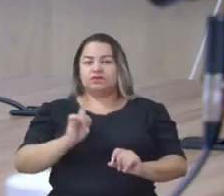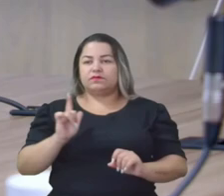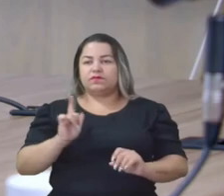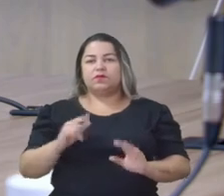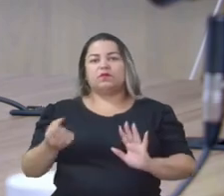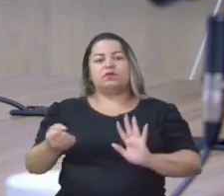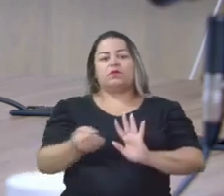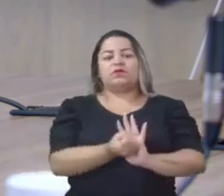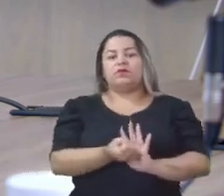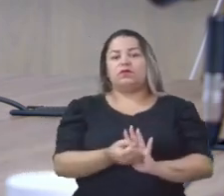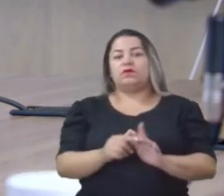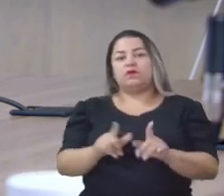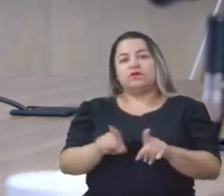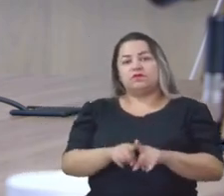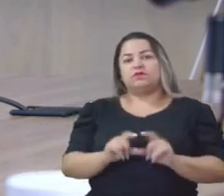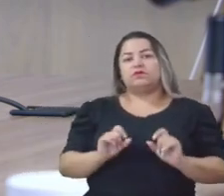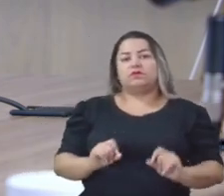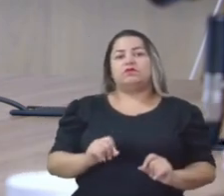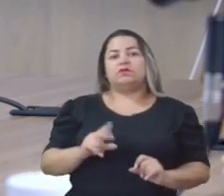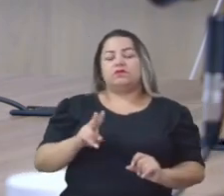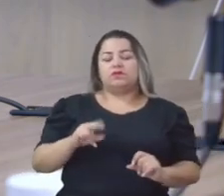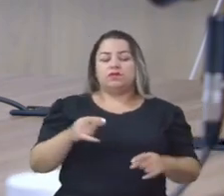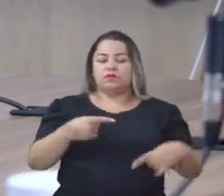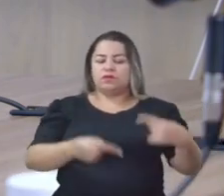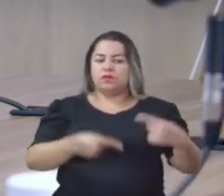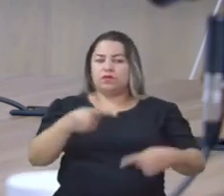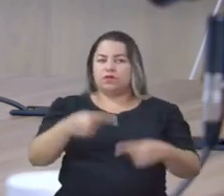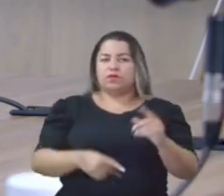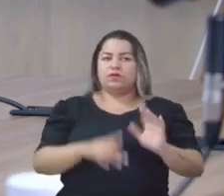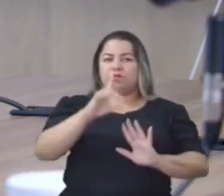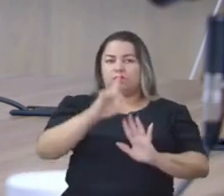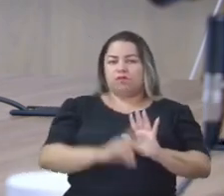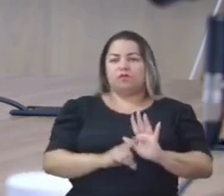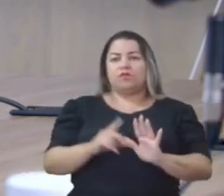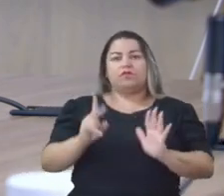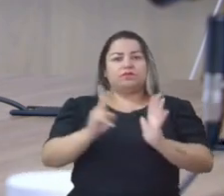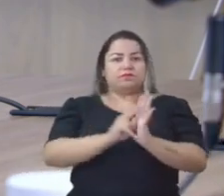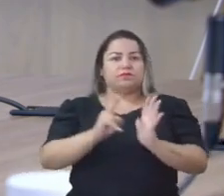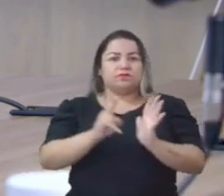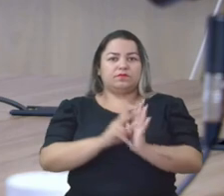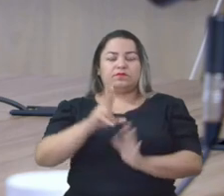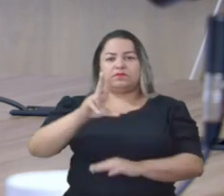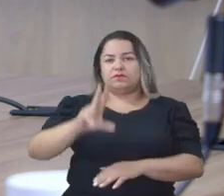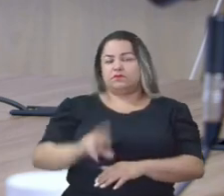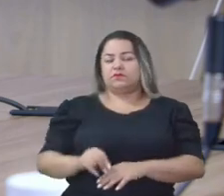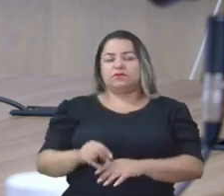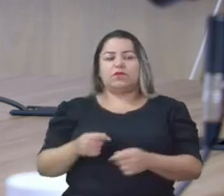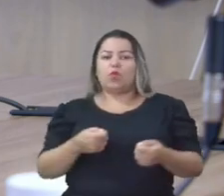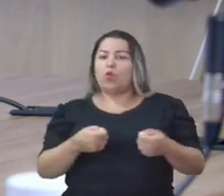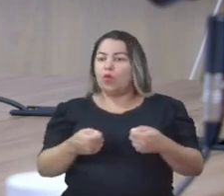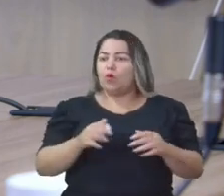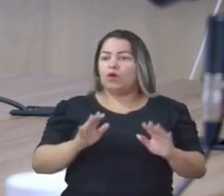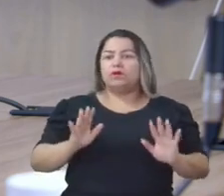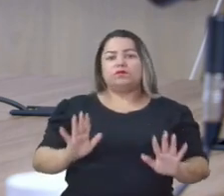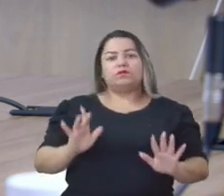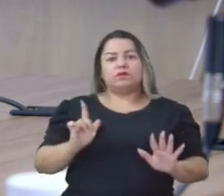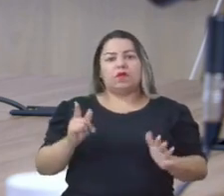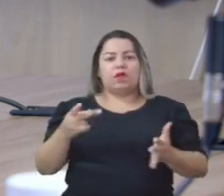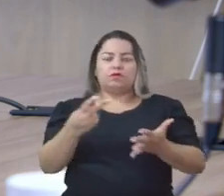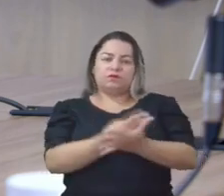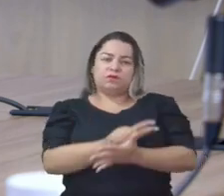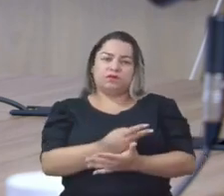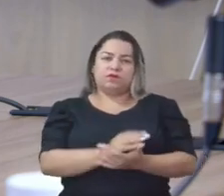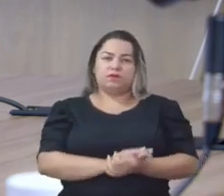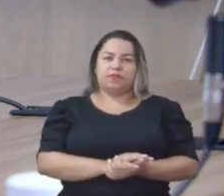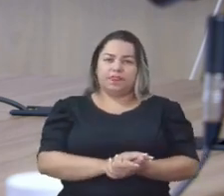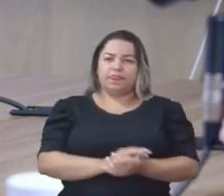o marco temporal, sendo que é um negócio que não é discutível. Os direitos indígenas não são discutíveis, não são negociáveis. Então, isso que tem acontecido assim,